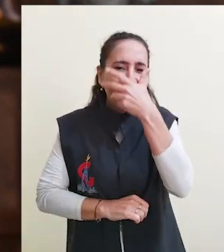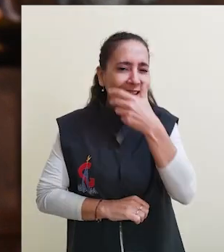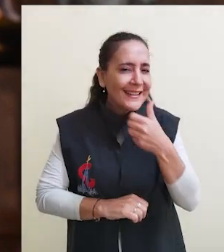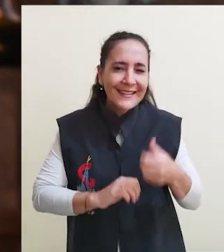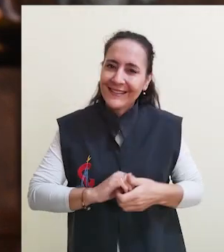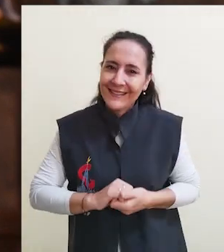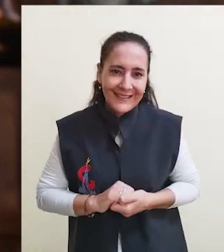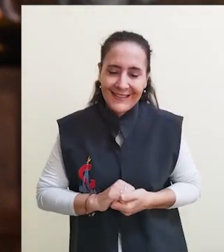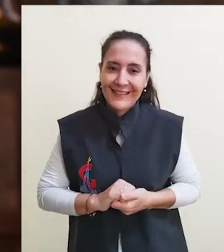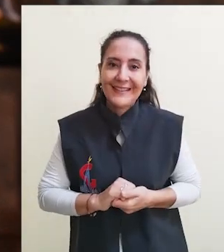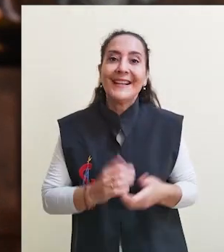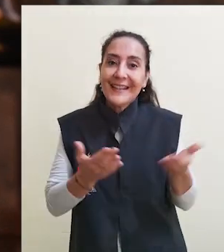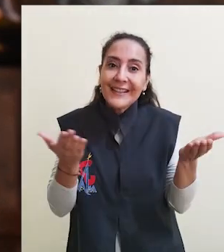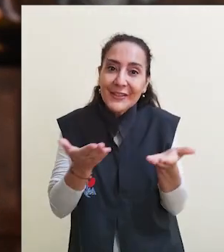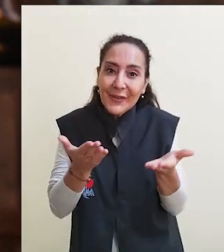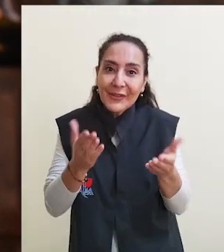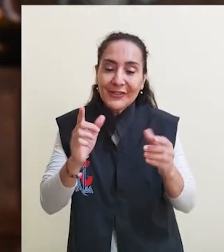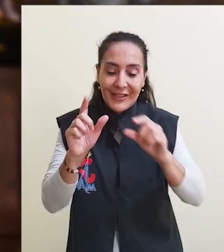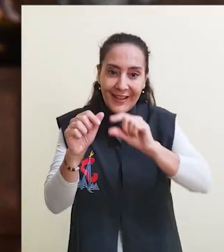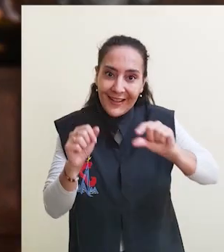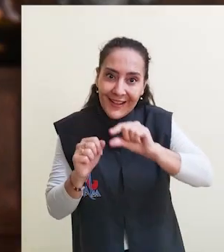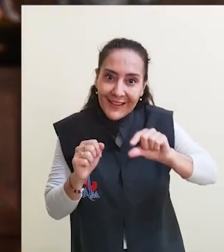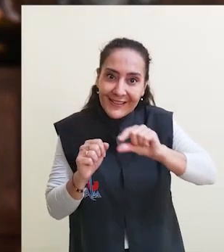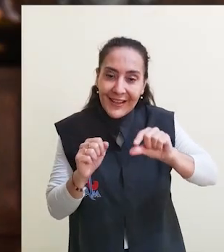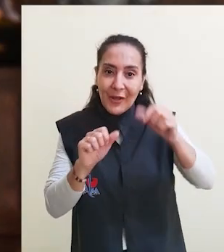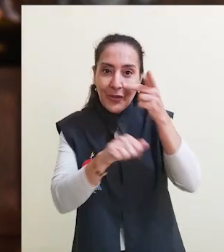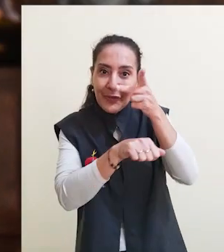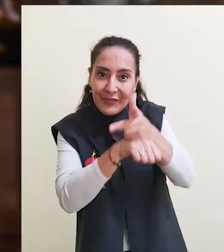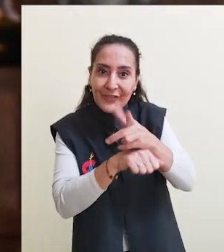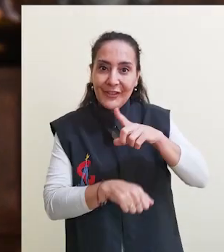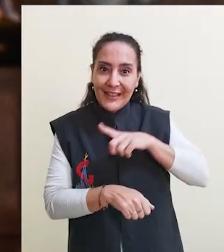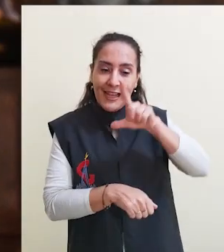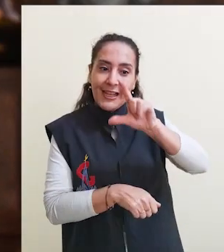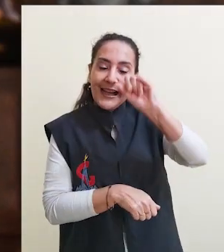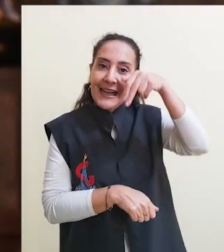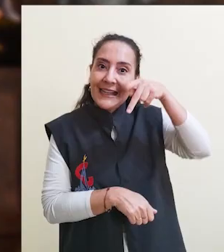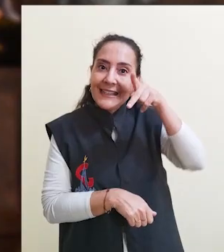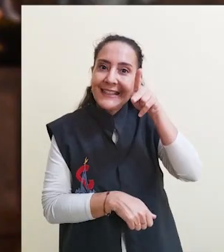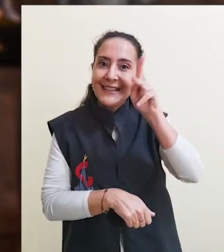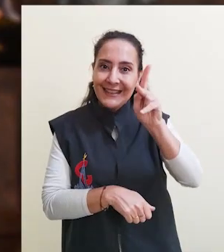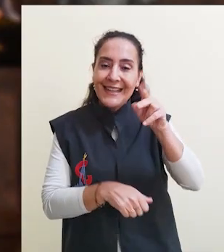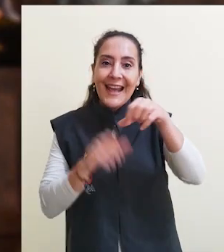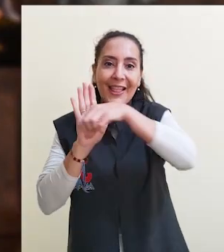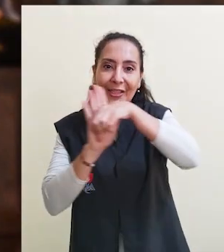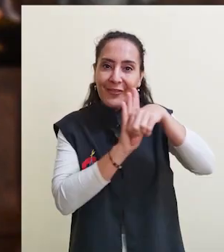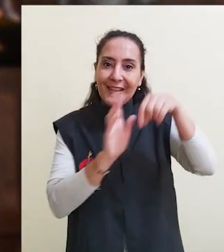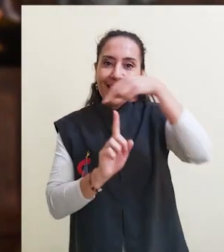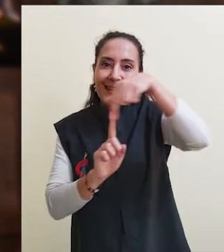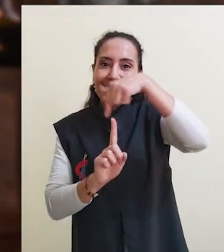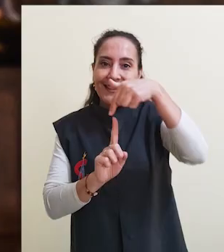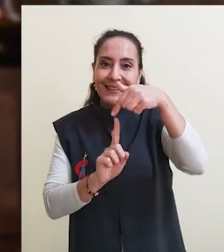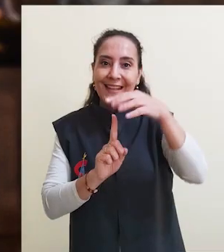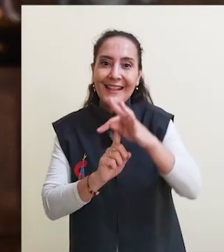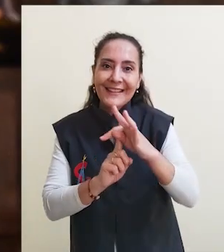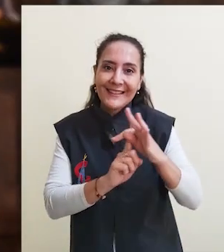você conhecer, e hoje, aqui na descrição do vídeo, tem um link para a nossa novena a Santa Teresa dos Andes,